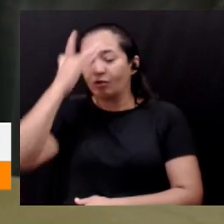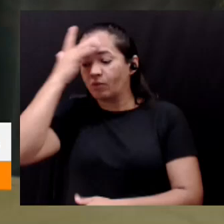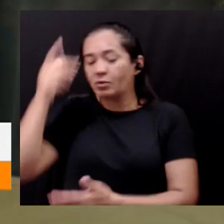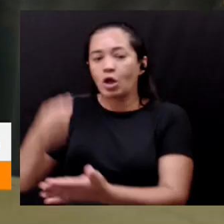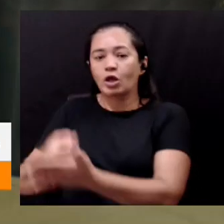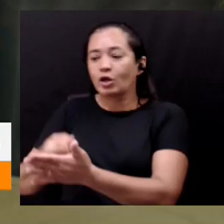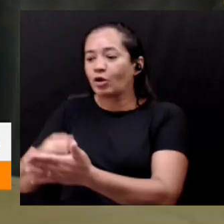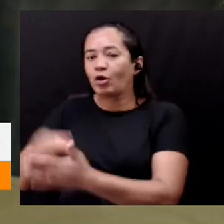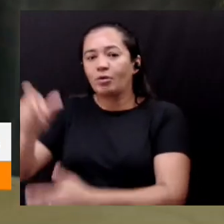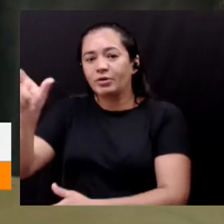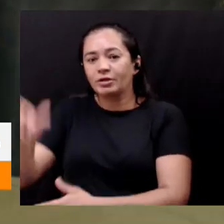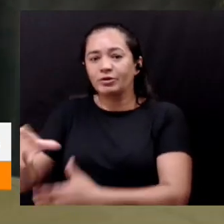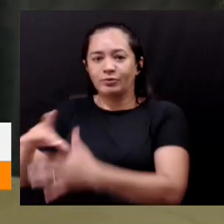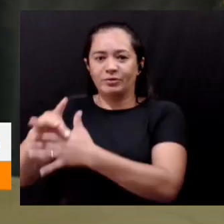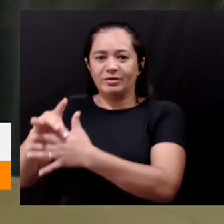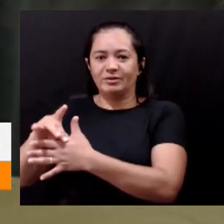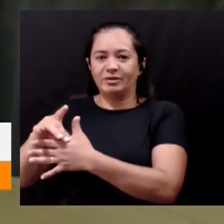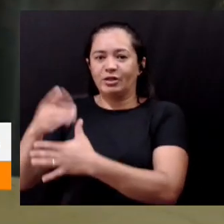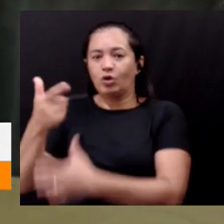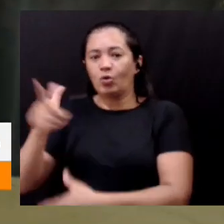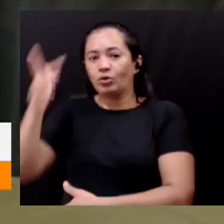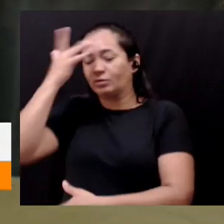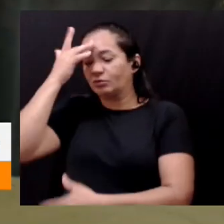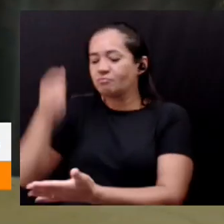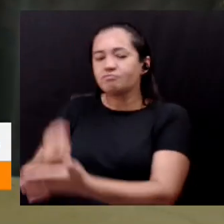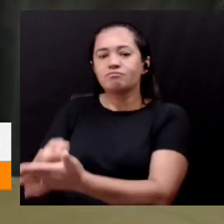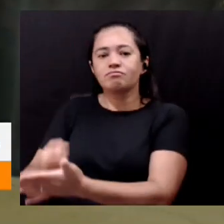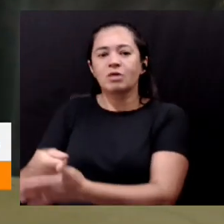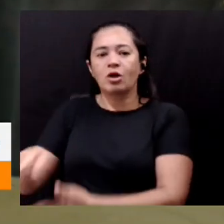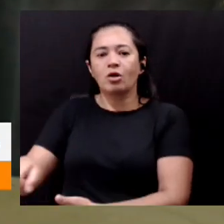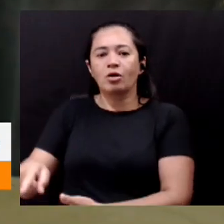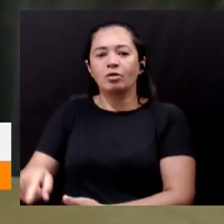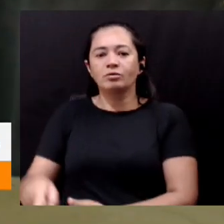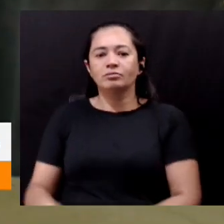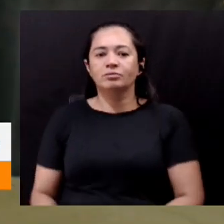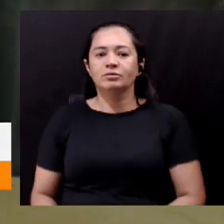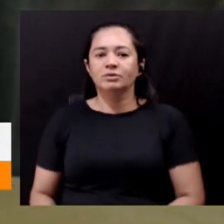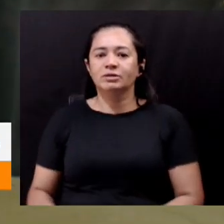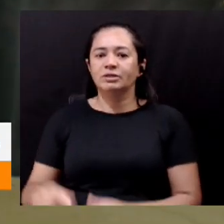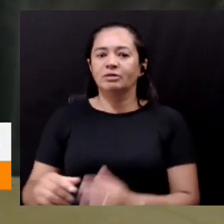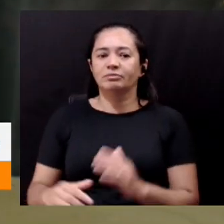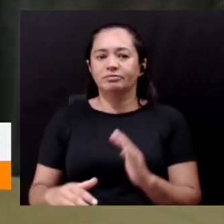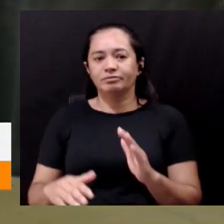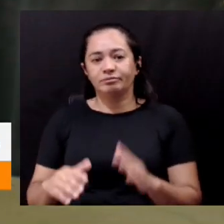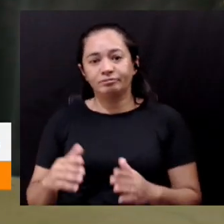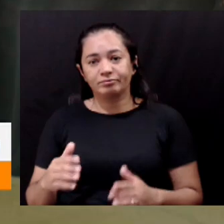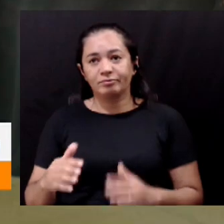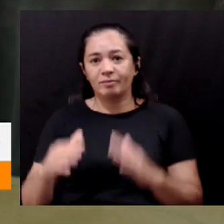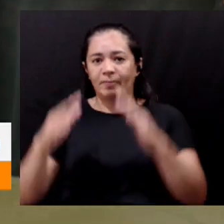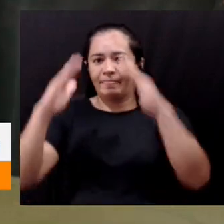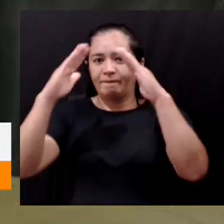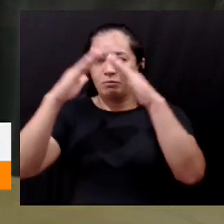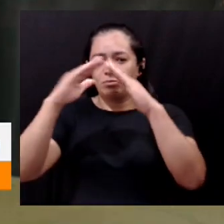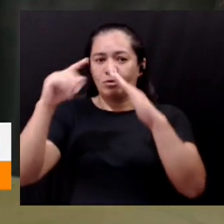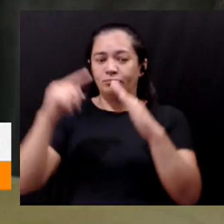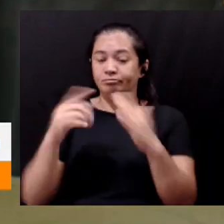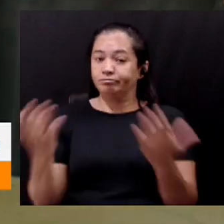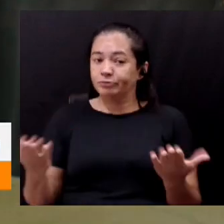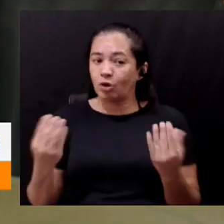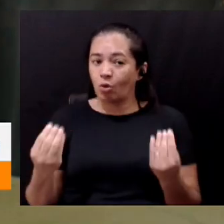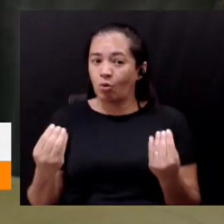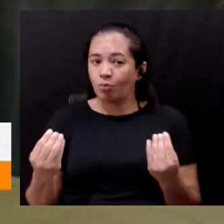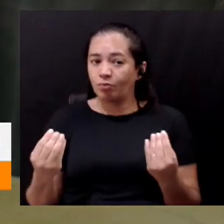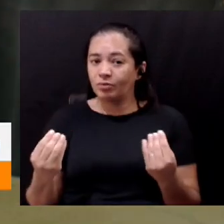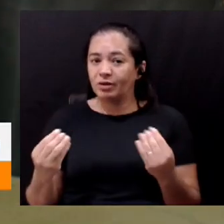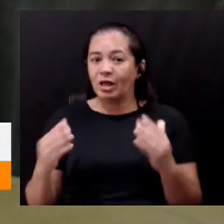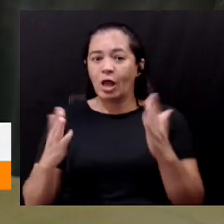os liderados. Então é de cima para baixo. Então, se tem o poder aqui exacerbado, pode ser que lá em cima também